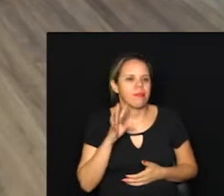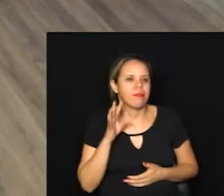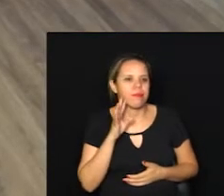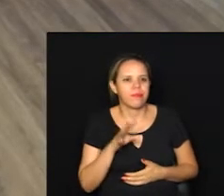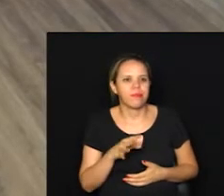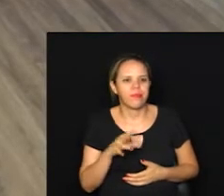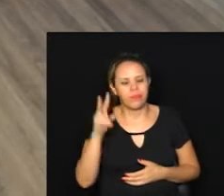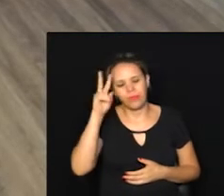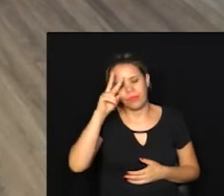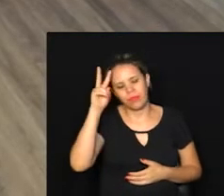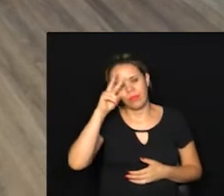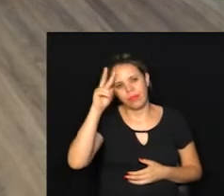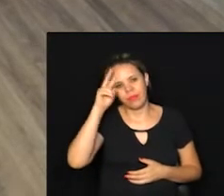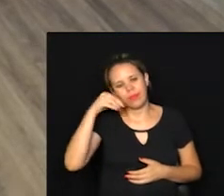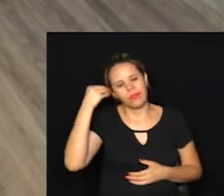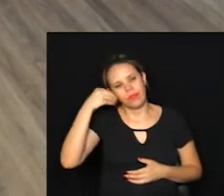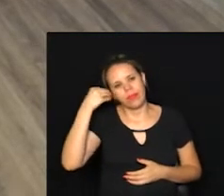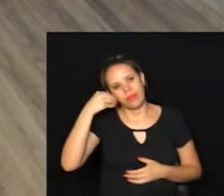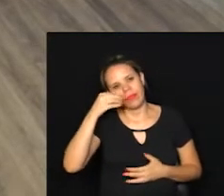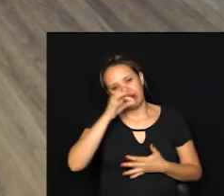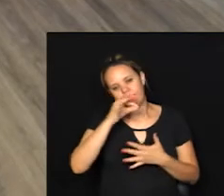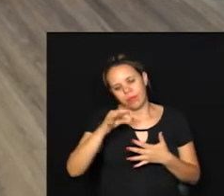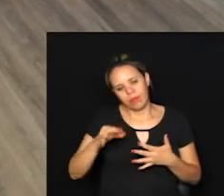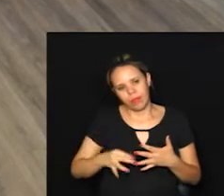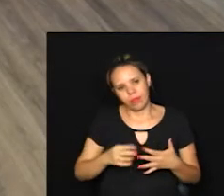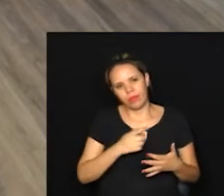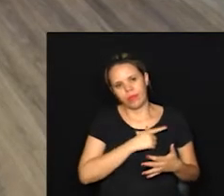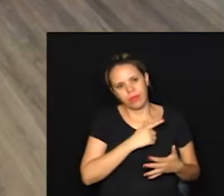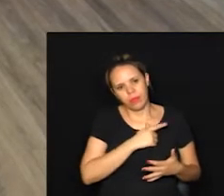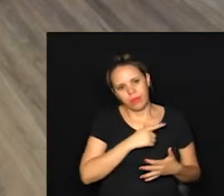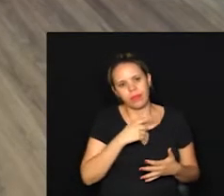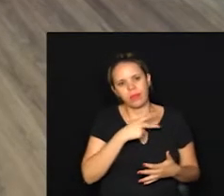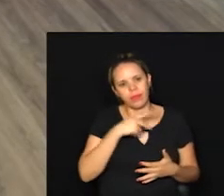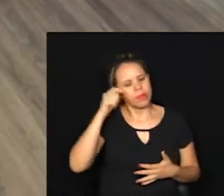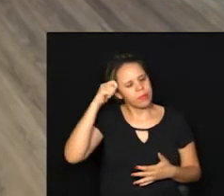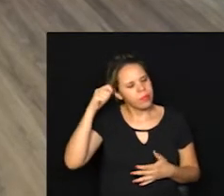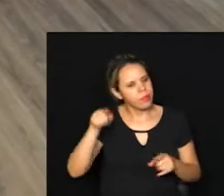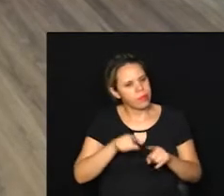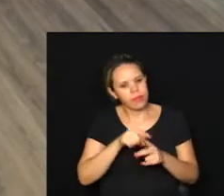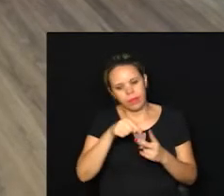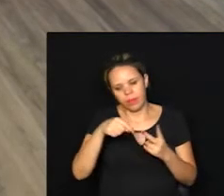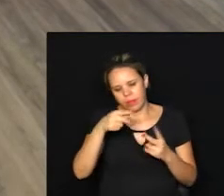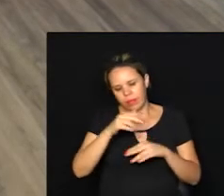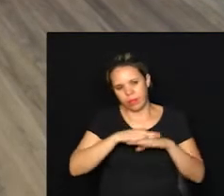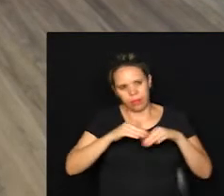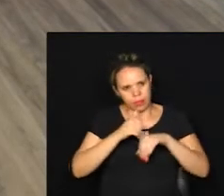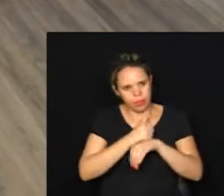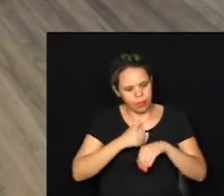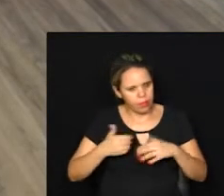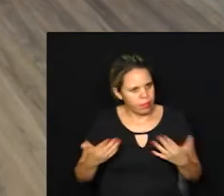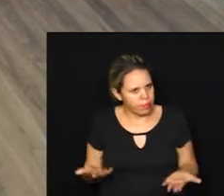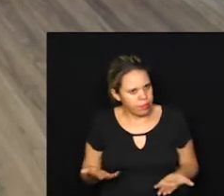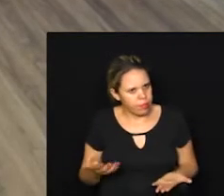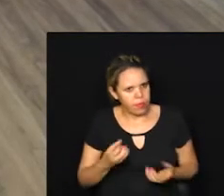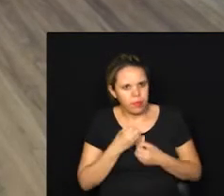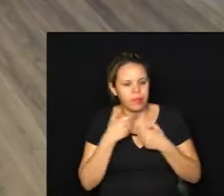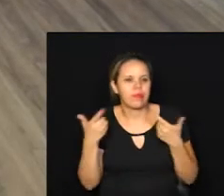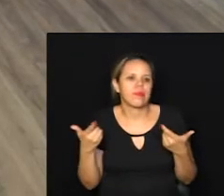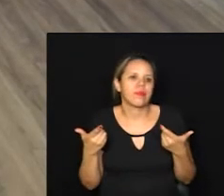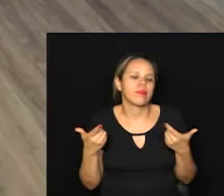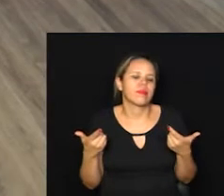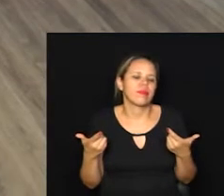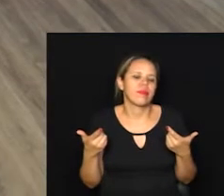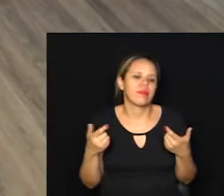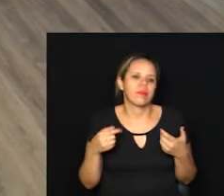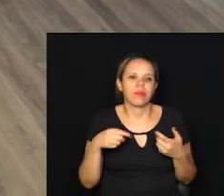As histórias do Mariolani pelo lado do Guarani, do Stefan Campineiro pelo lado da Ponte Preta. Boa sorte ao